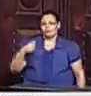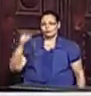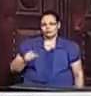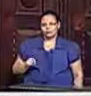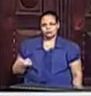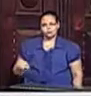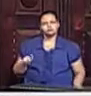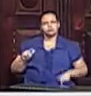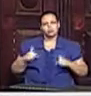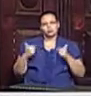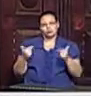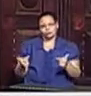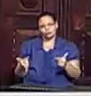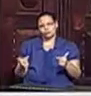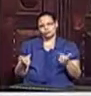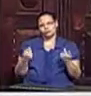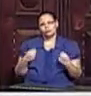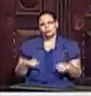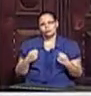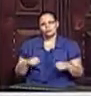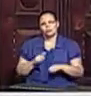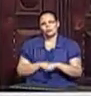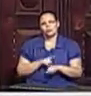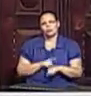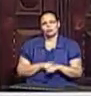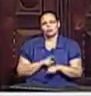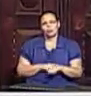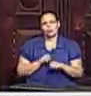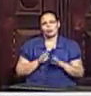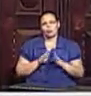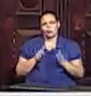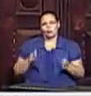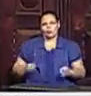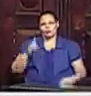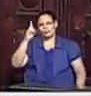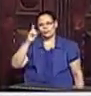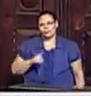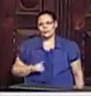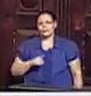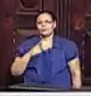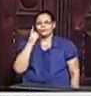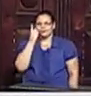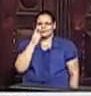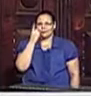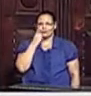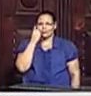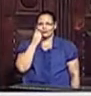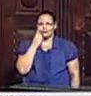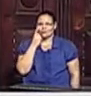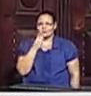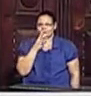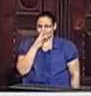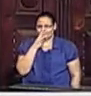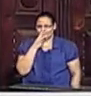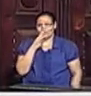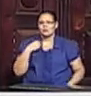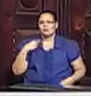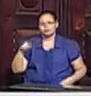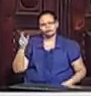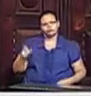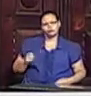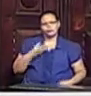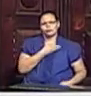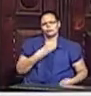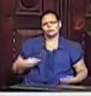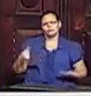nós, deputados, tomarmos essa atitude. Está na hora da mesa diretora colocar a apreciação dos deputados e dar sequência ao pedido de impeachment do governador